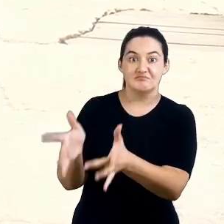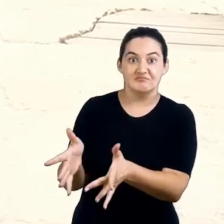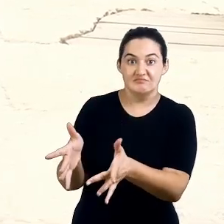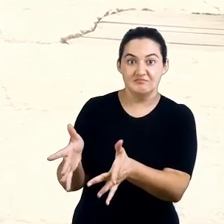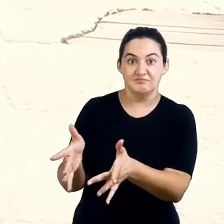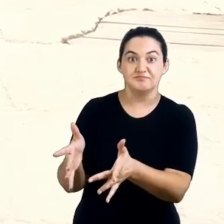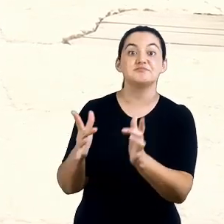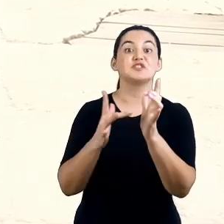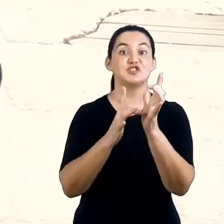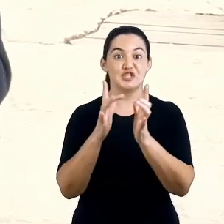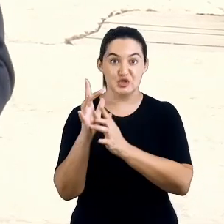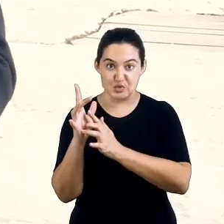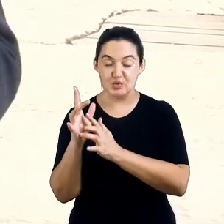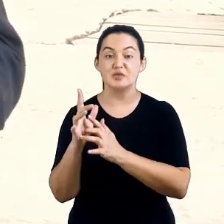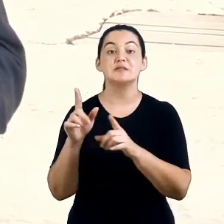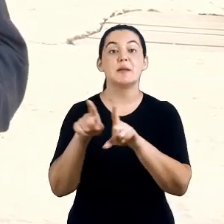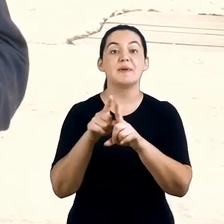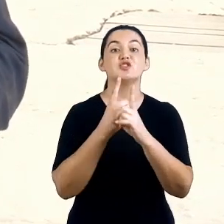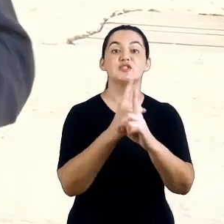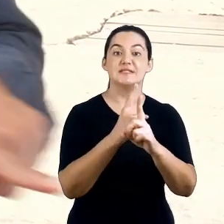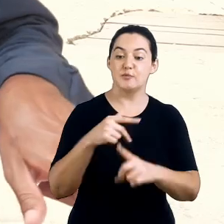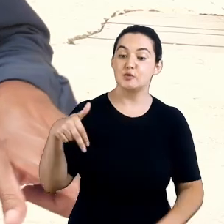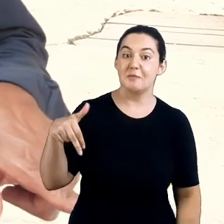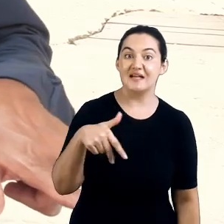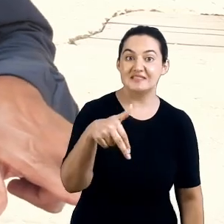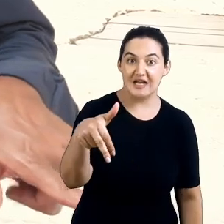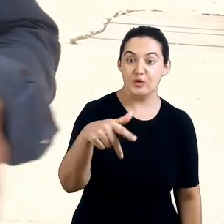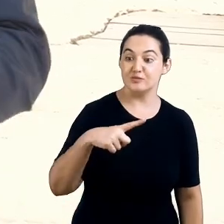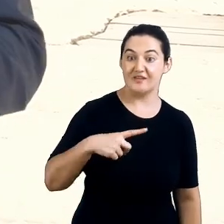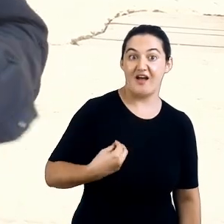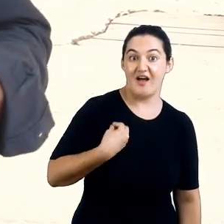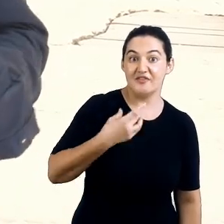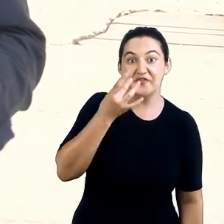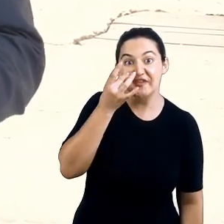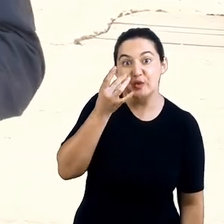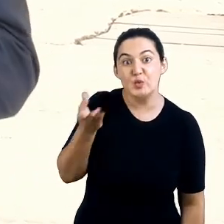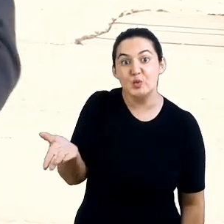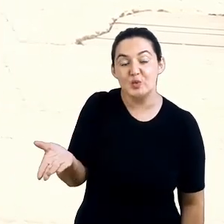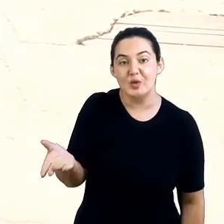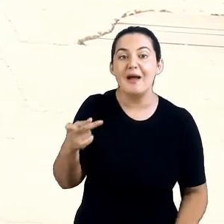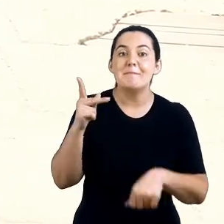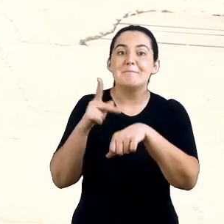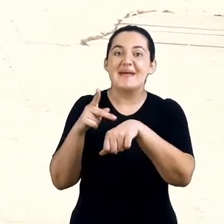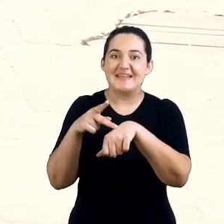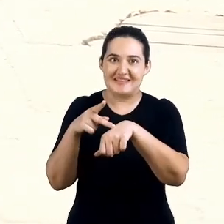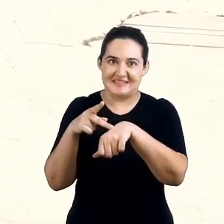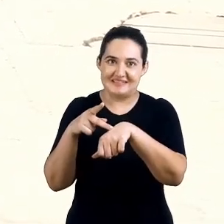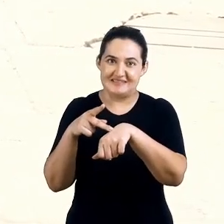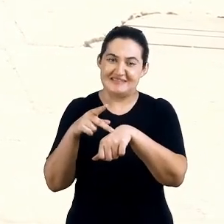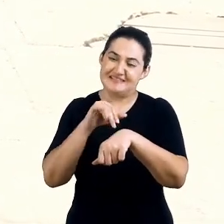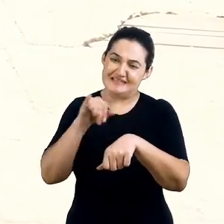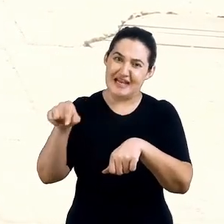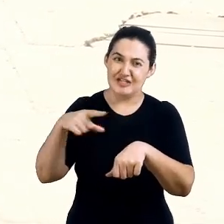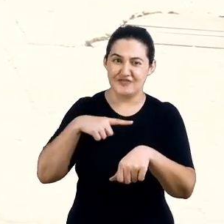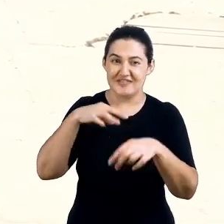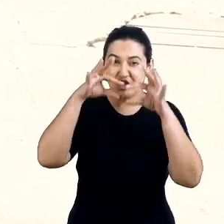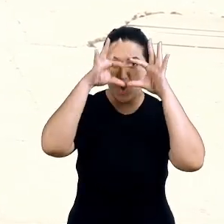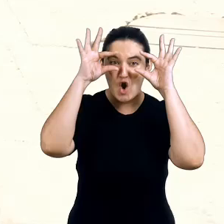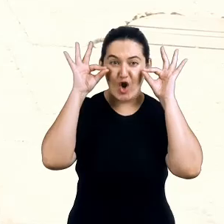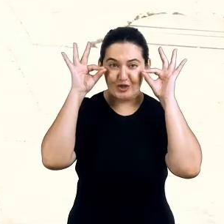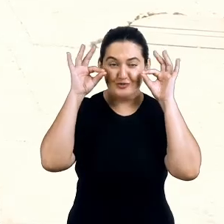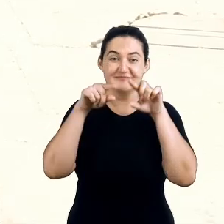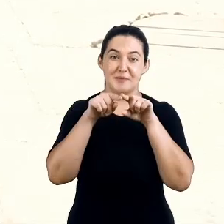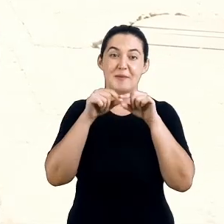estava aqui quando Cristo e os apóstolos passaram por esse lugar. Em outras palavras, Se essa pedra tivesse